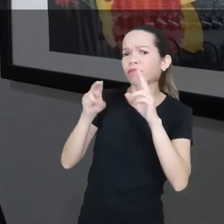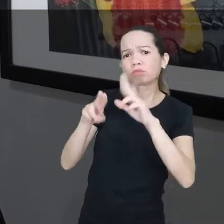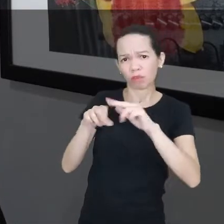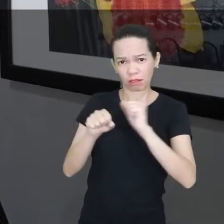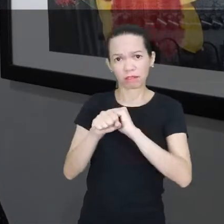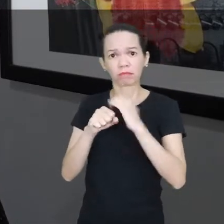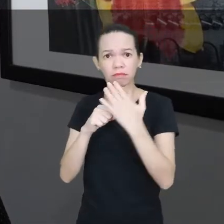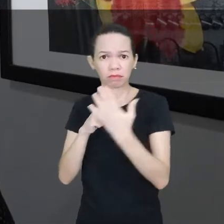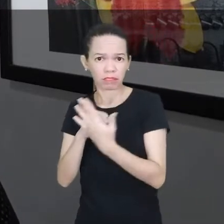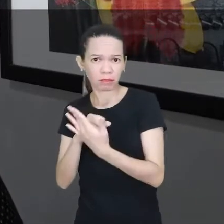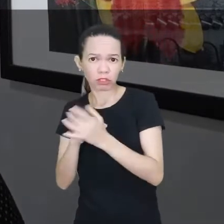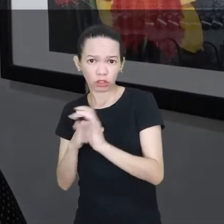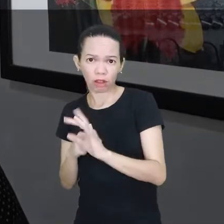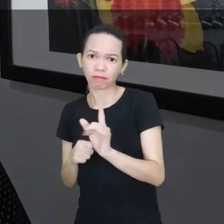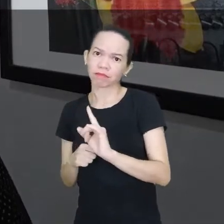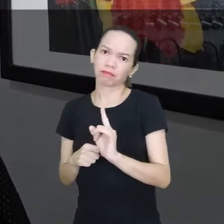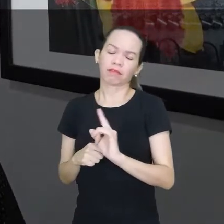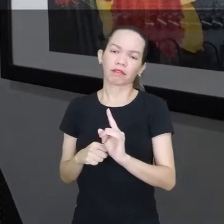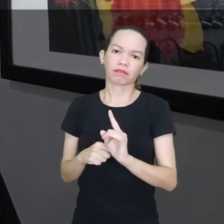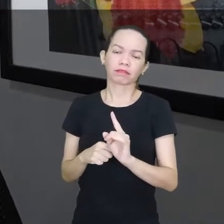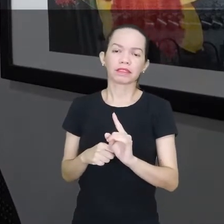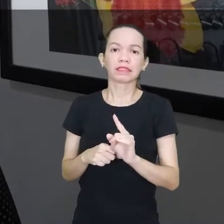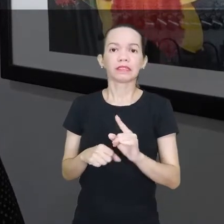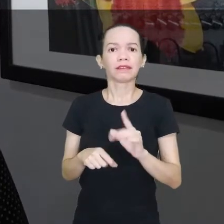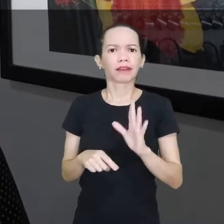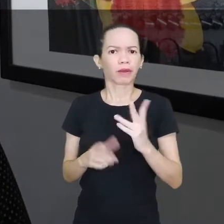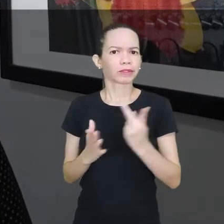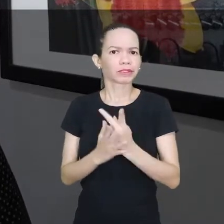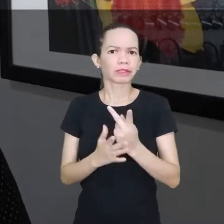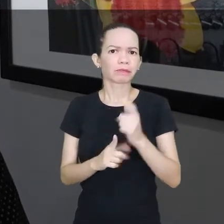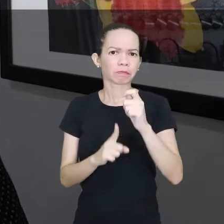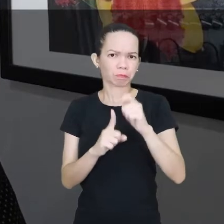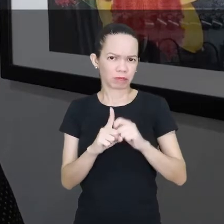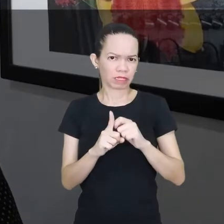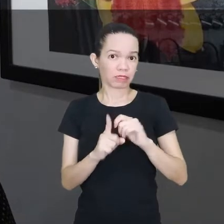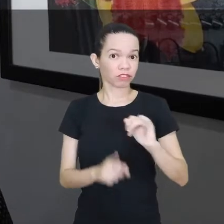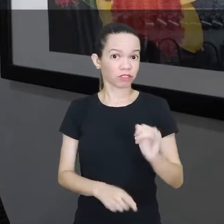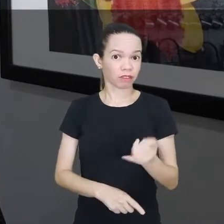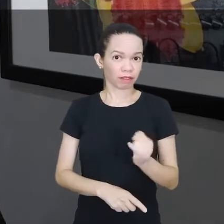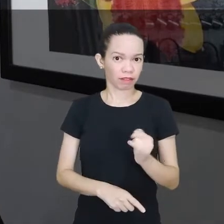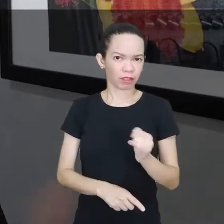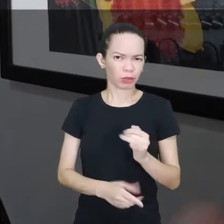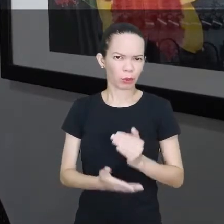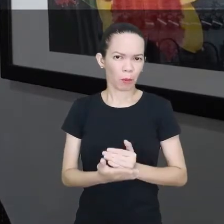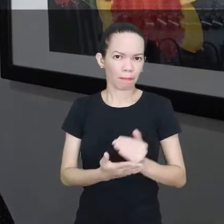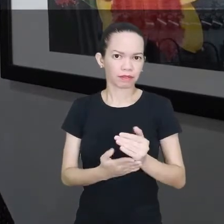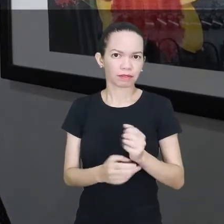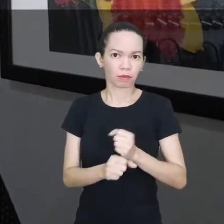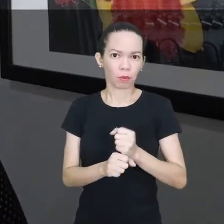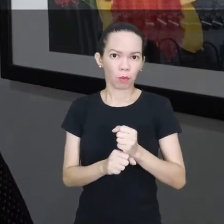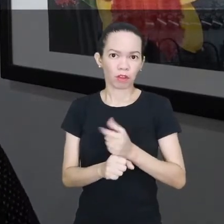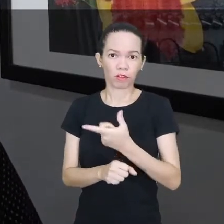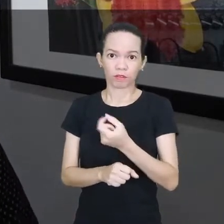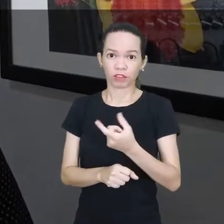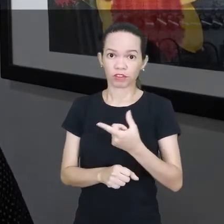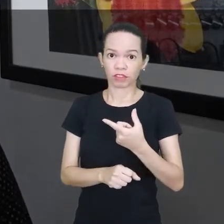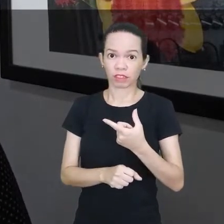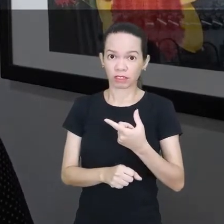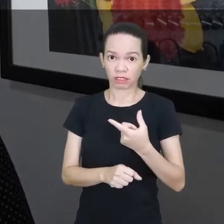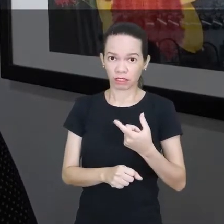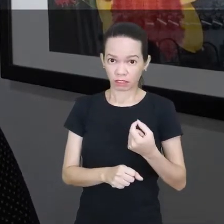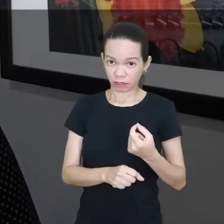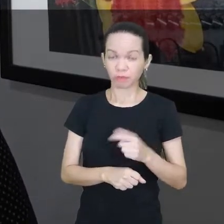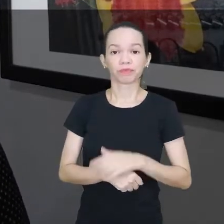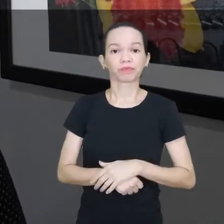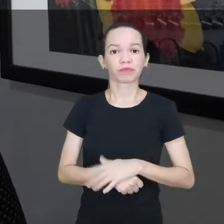pandemia. Para você ter uma ideia, só esse mês, nós estamos no mês de janeiro, né, iniciando o ano de